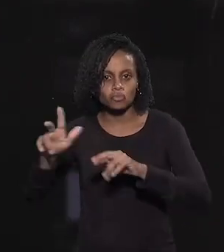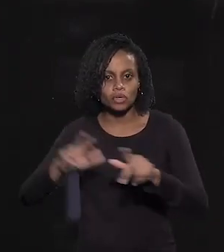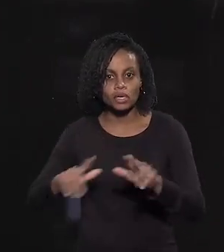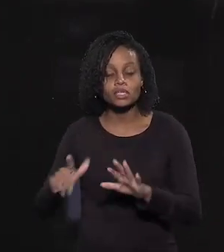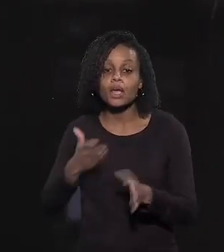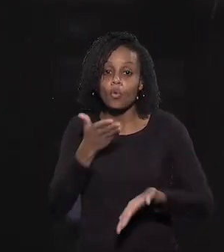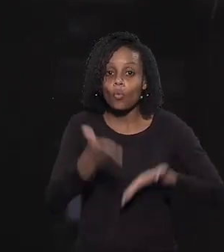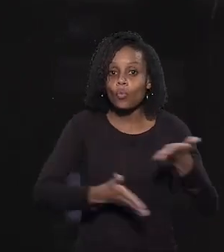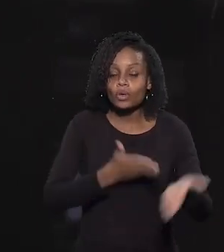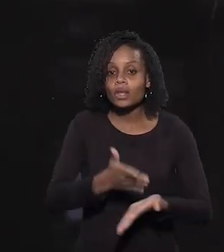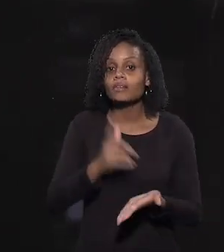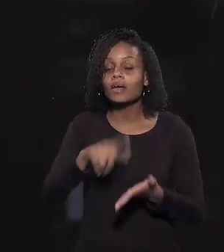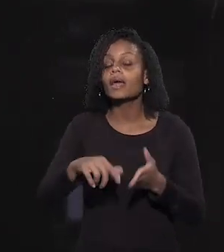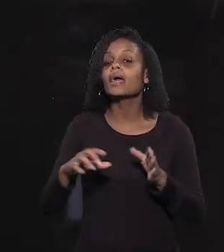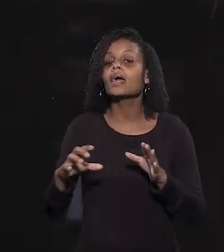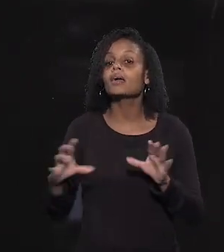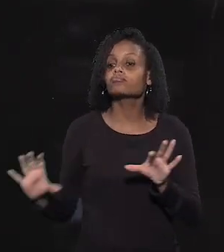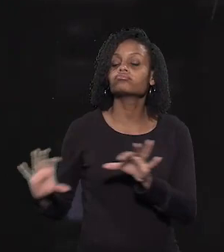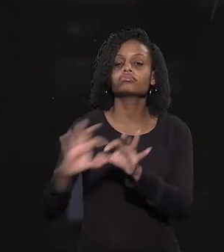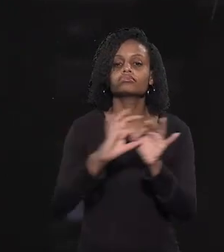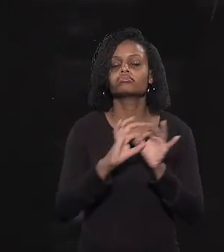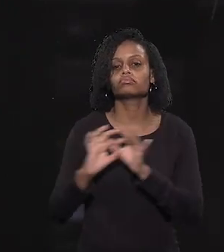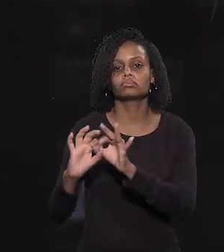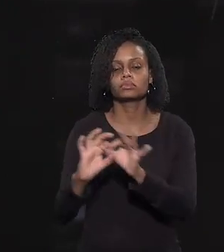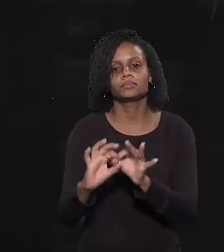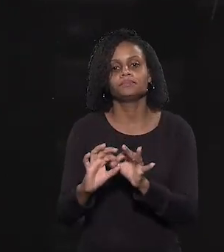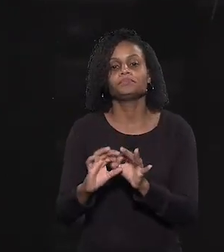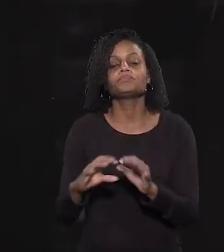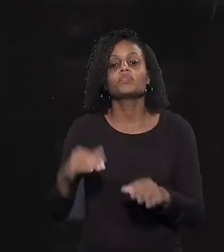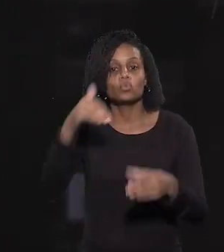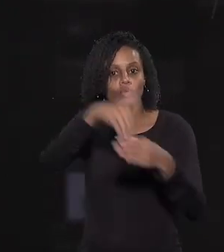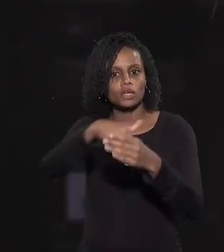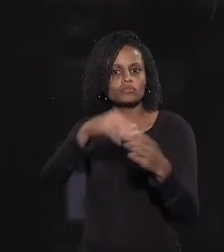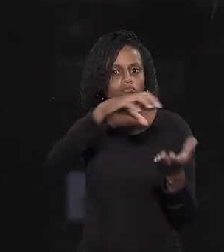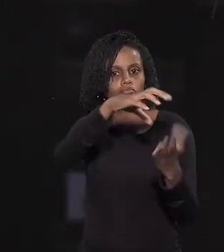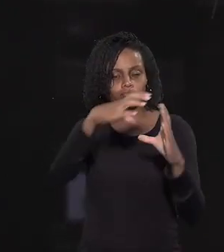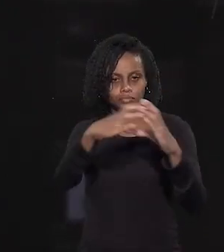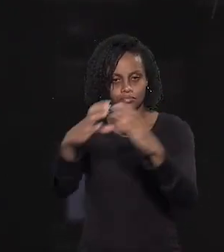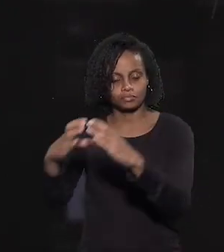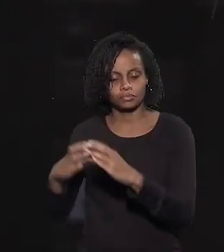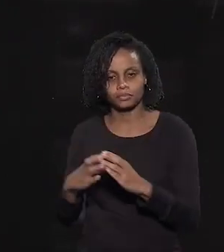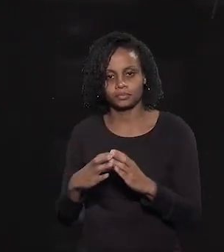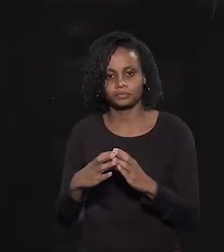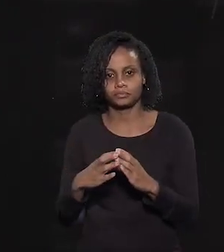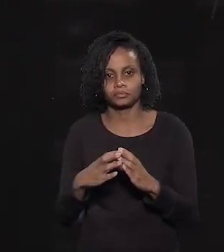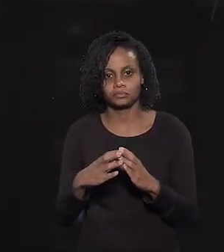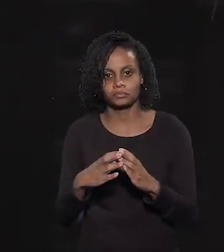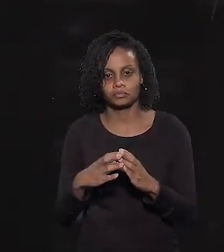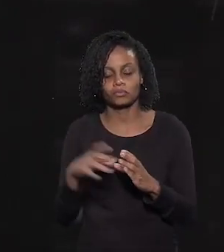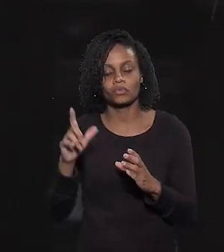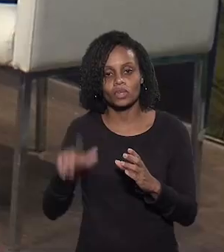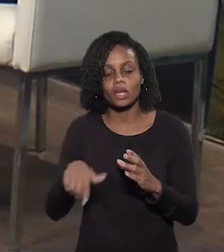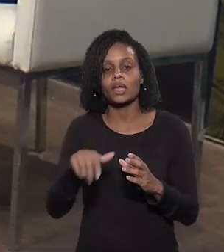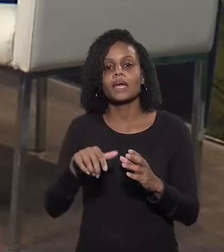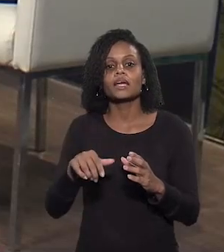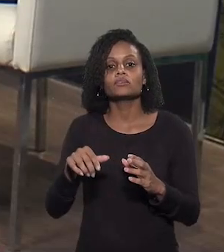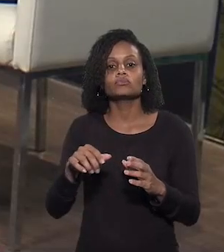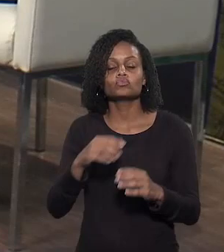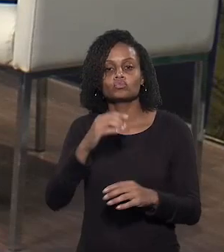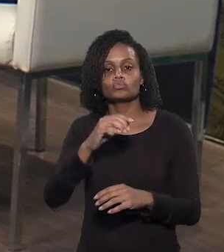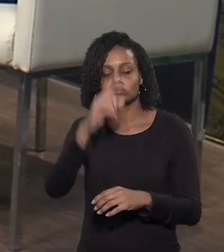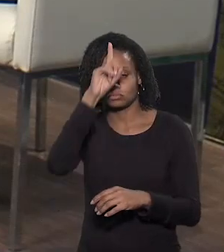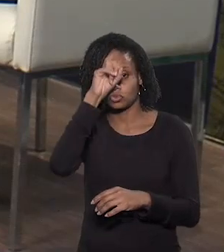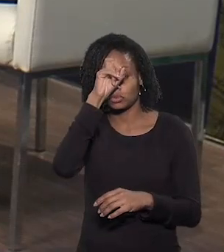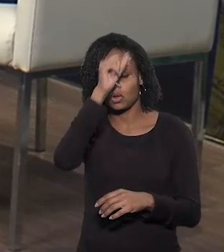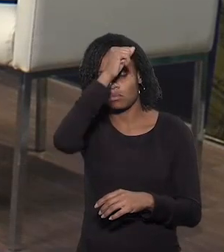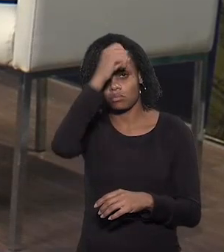esse cuidado ele é feito na rede, né? Então, dentro das instituições, ele recebe... rede pública de saúde.